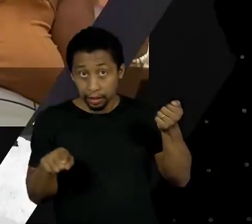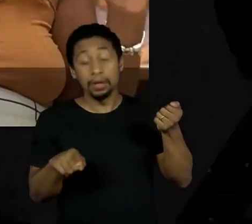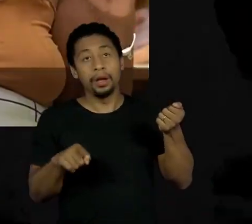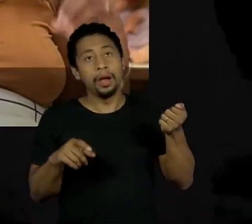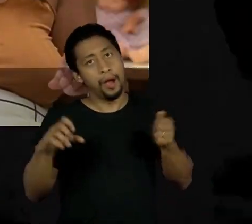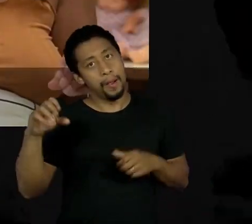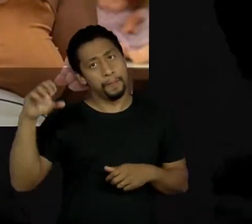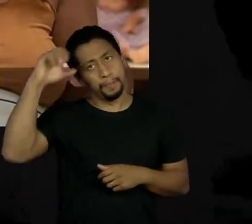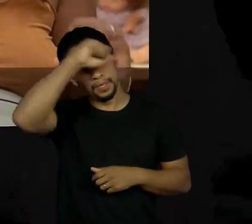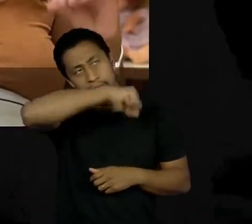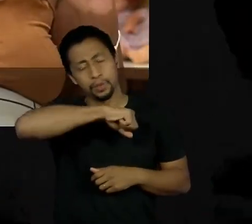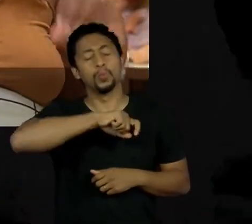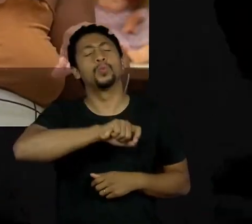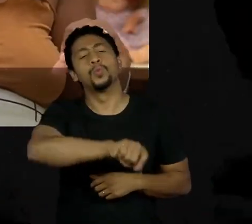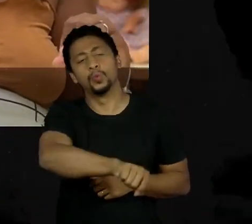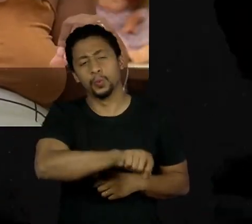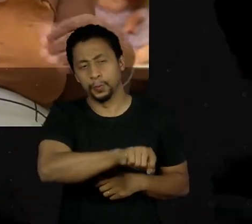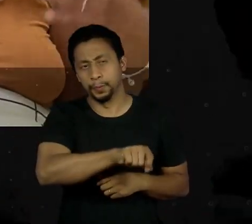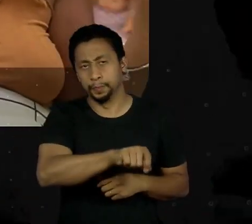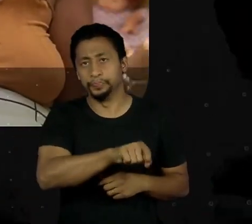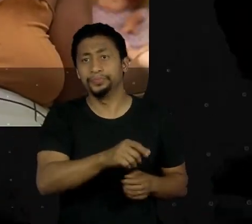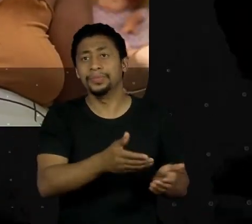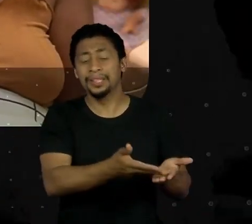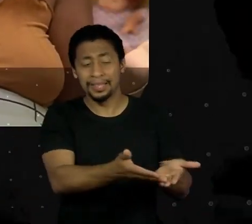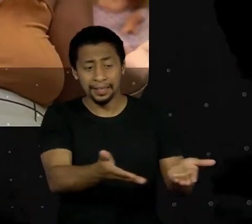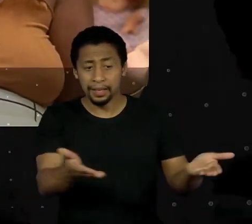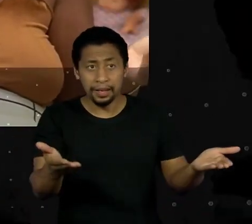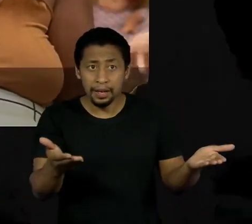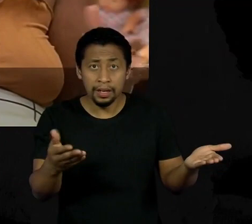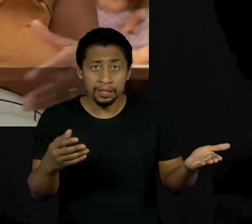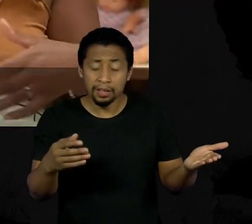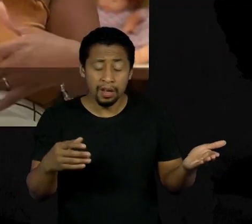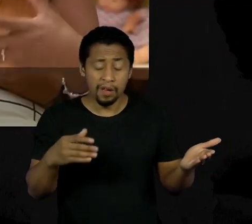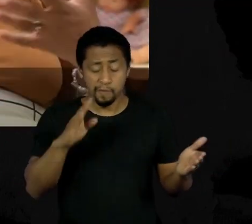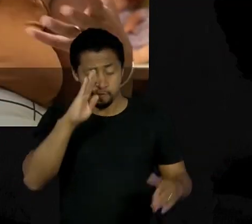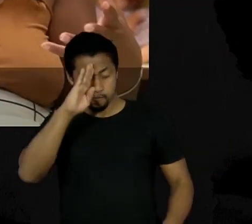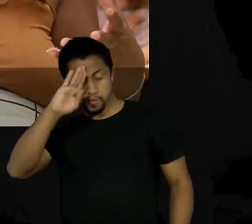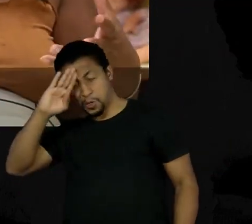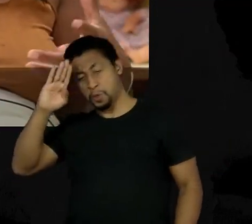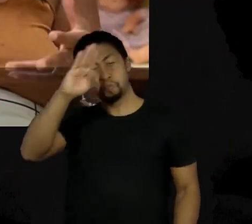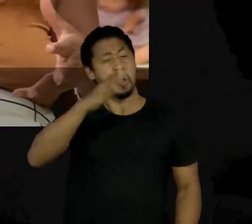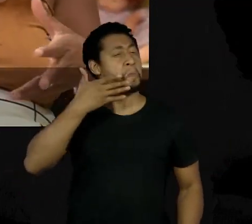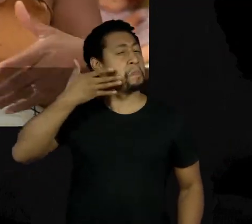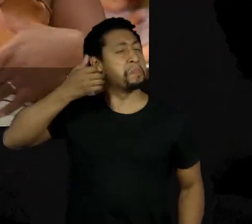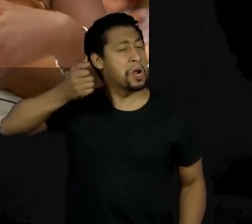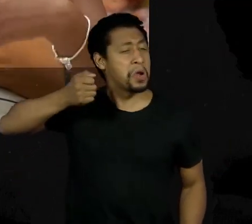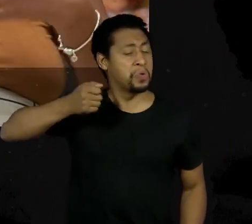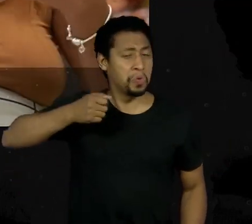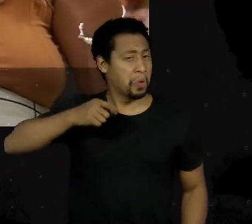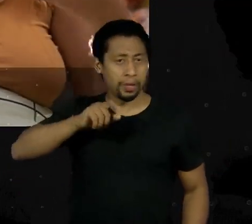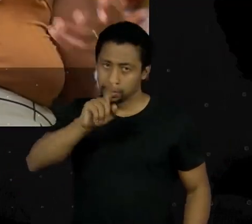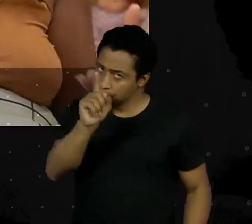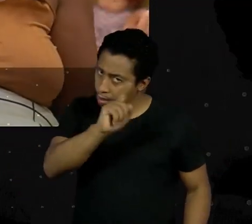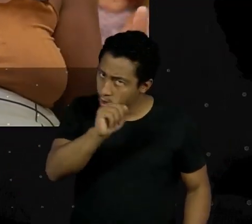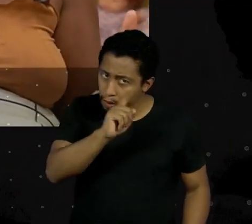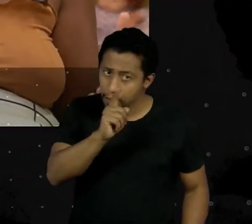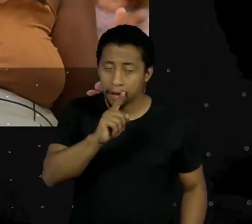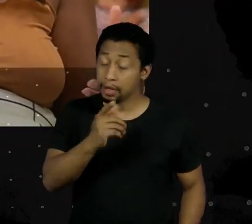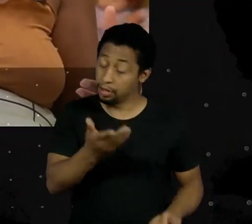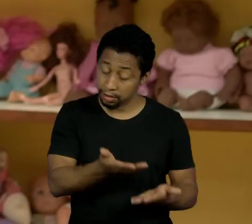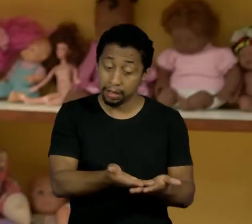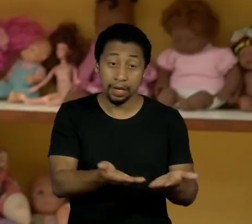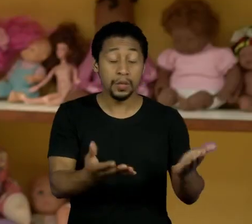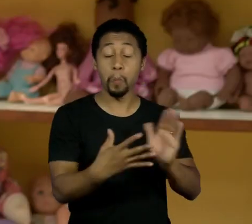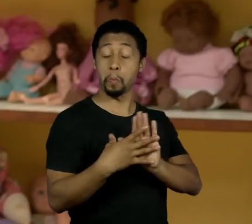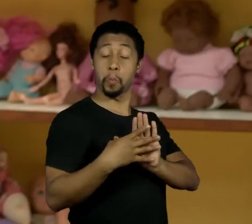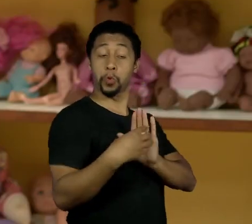é a compreensão de que elas não são o umbigo do mundo, que elas não são o modelo a ser